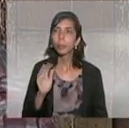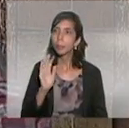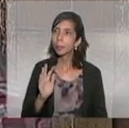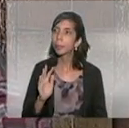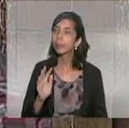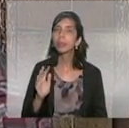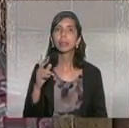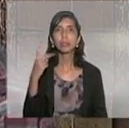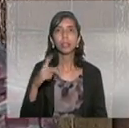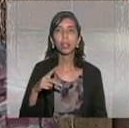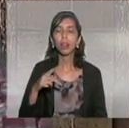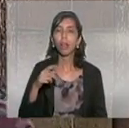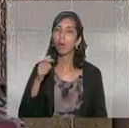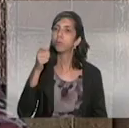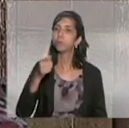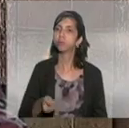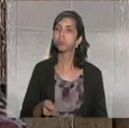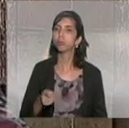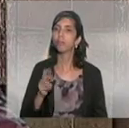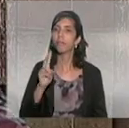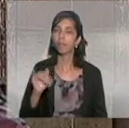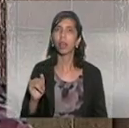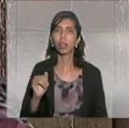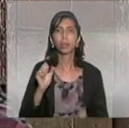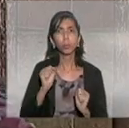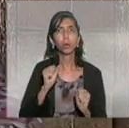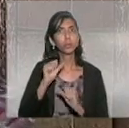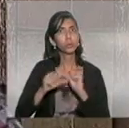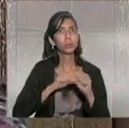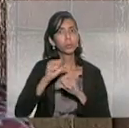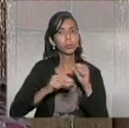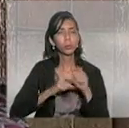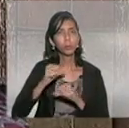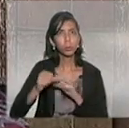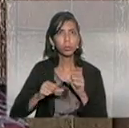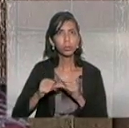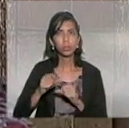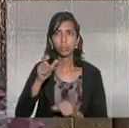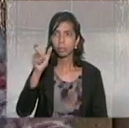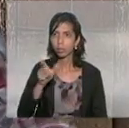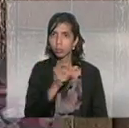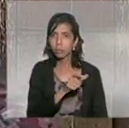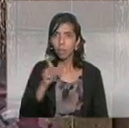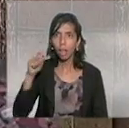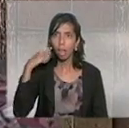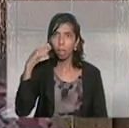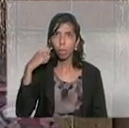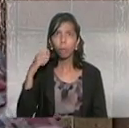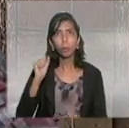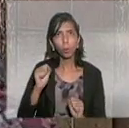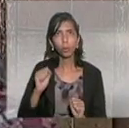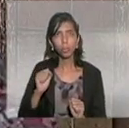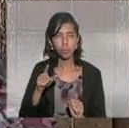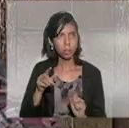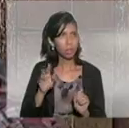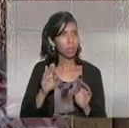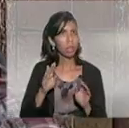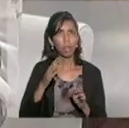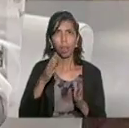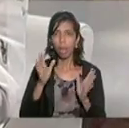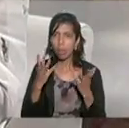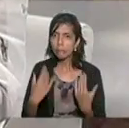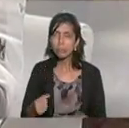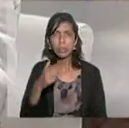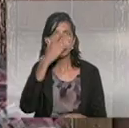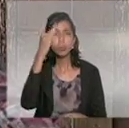evidentemente, também não é aquilo não determina o que será a cena. Pode mudar tudo com os atores sugerindo coisas extraordinárias. Você é